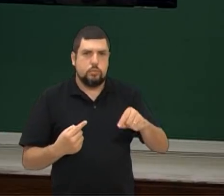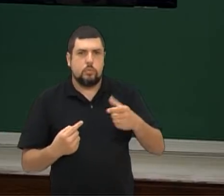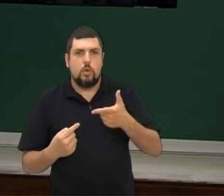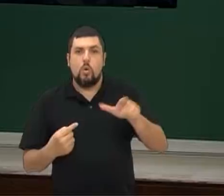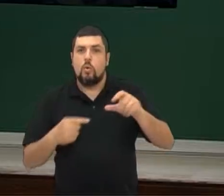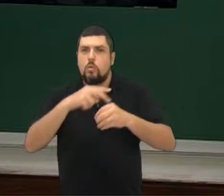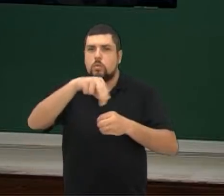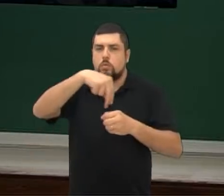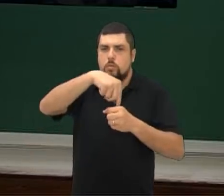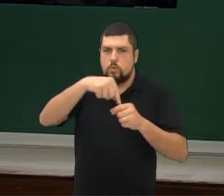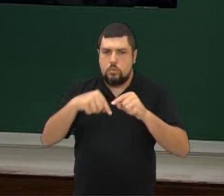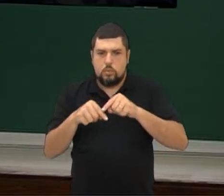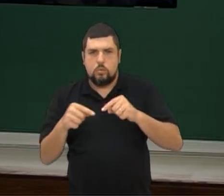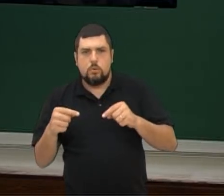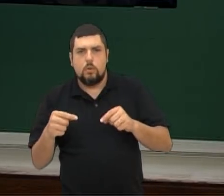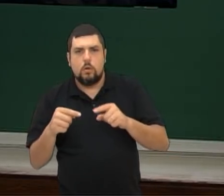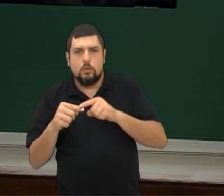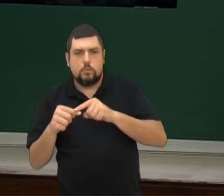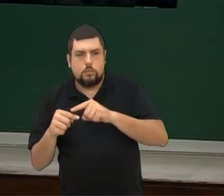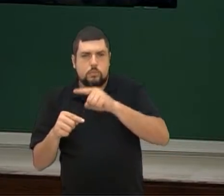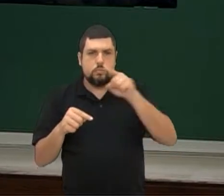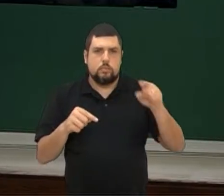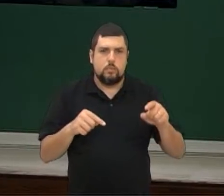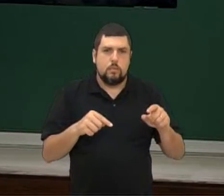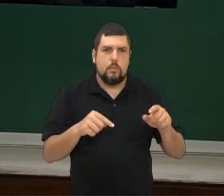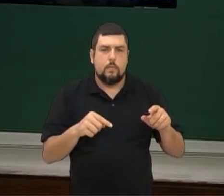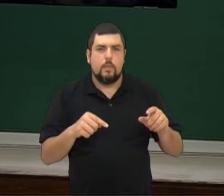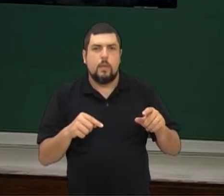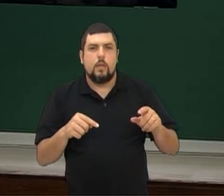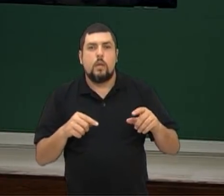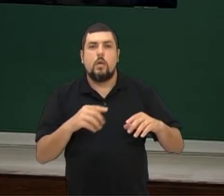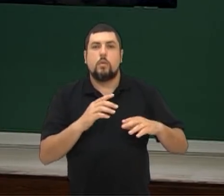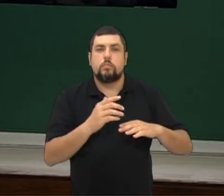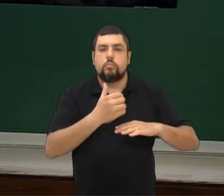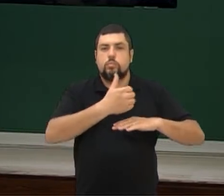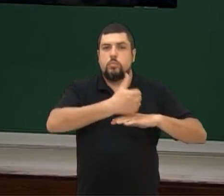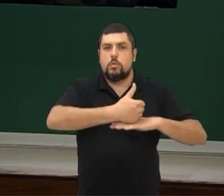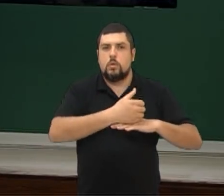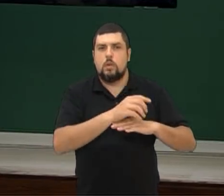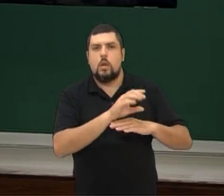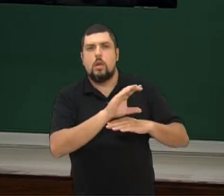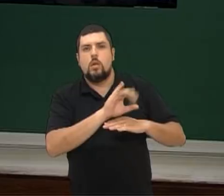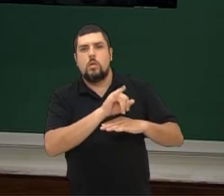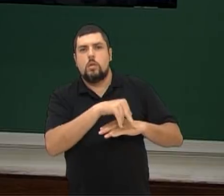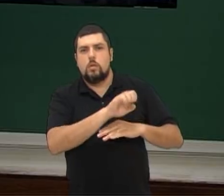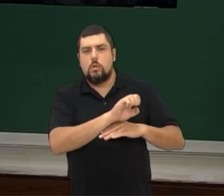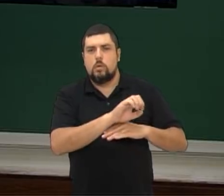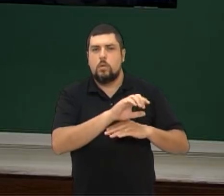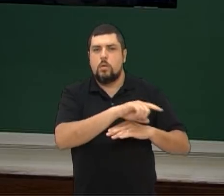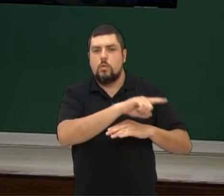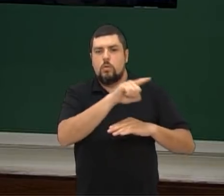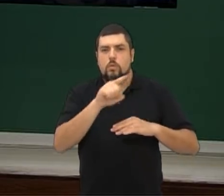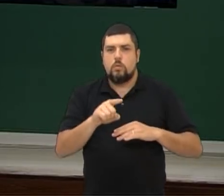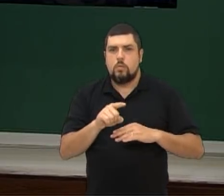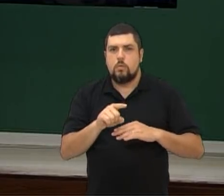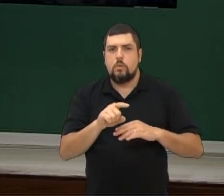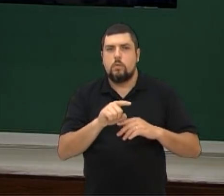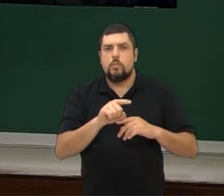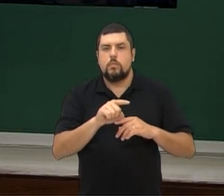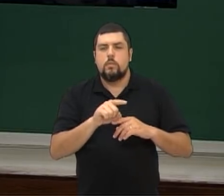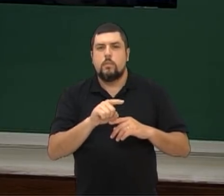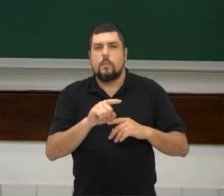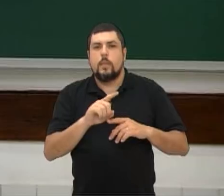Cine Hollywood ou o diretor, né, de domésticas vai ser um desses, é um